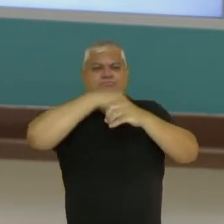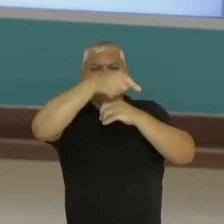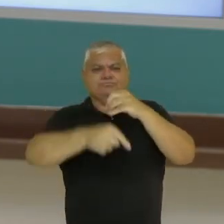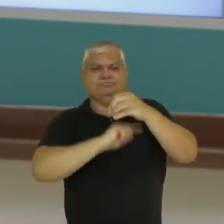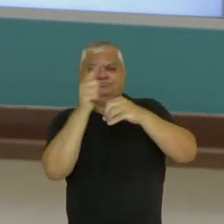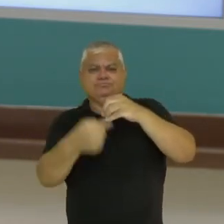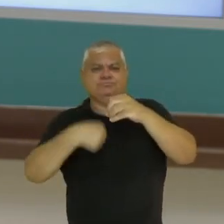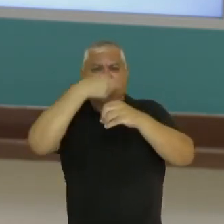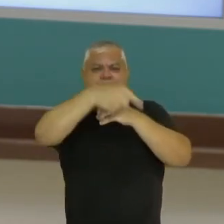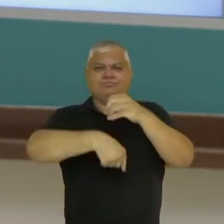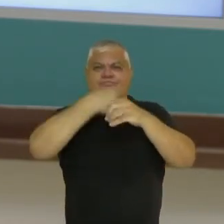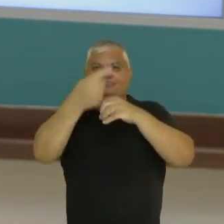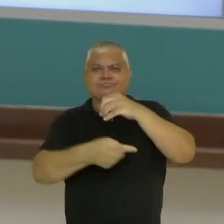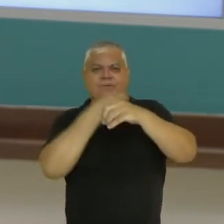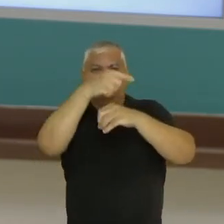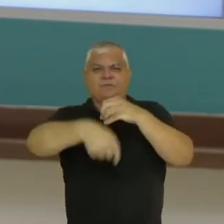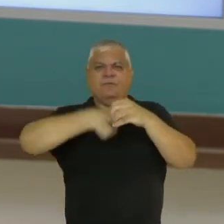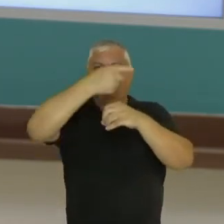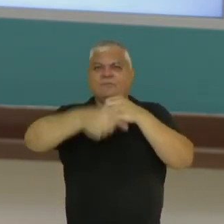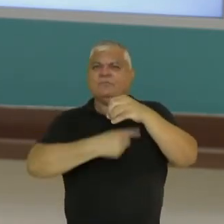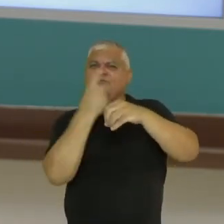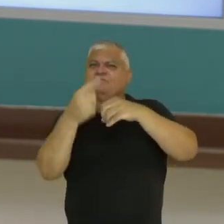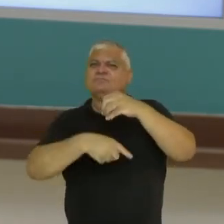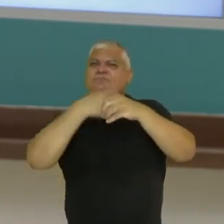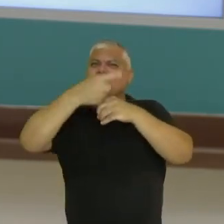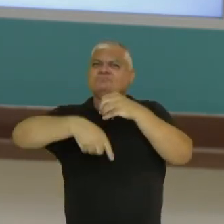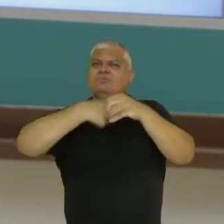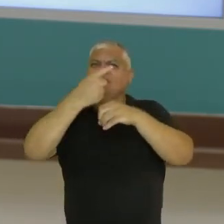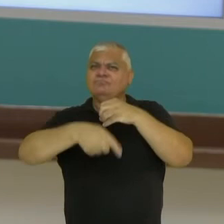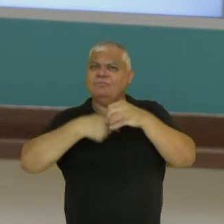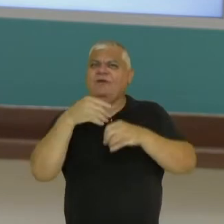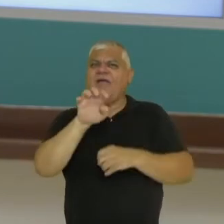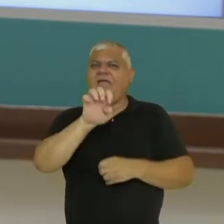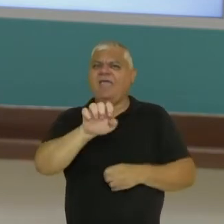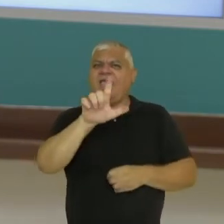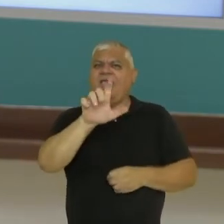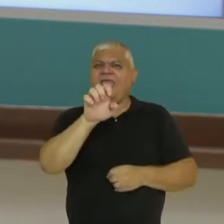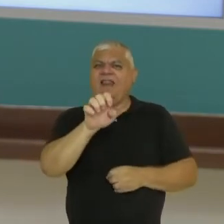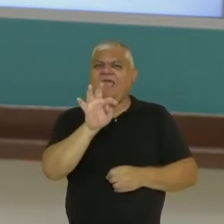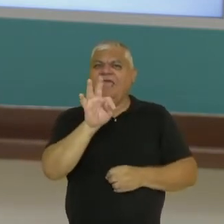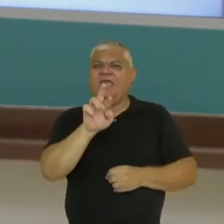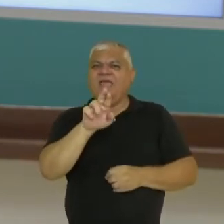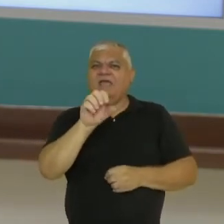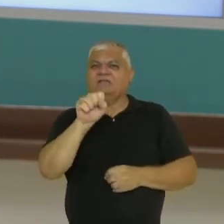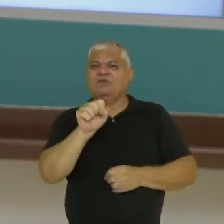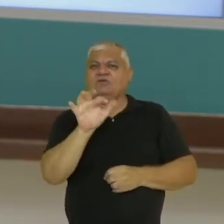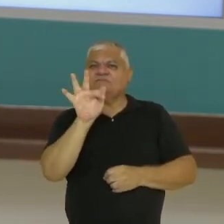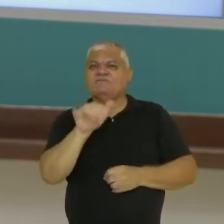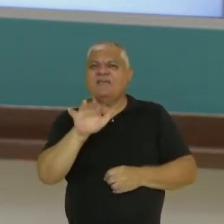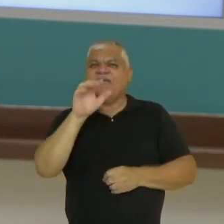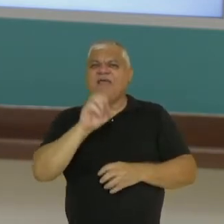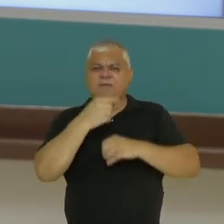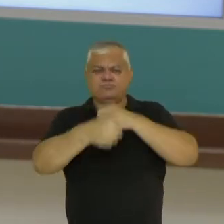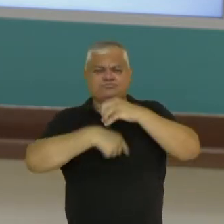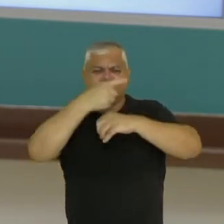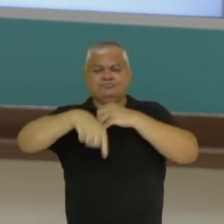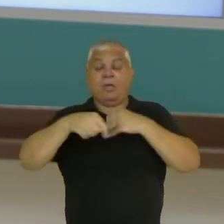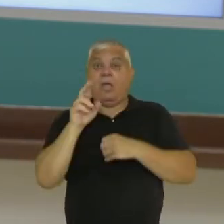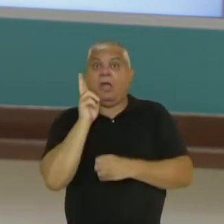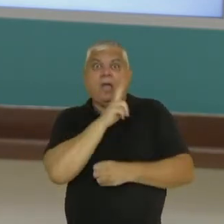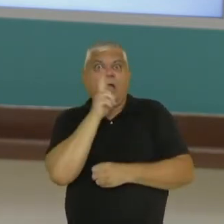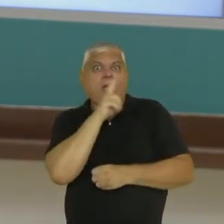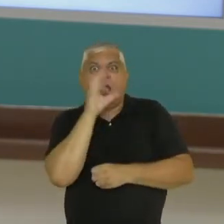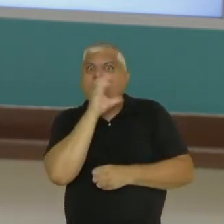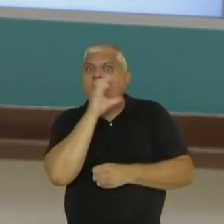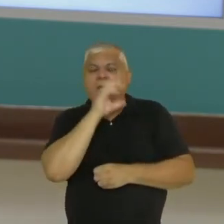gente tem a eletrosfera, com seus elétrons de massa praticamente ínfima, que estão viajando aí a grande velocidade,